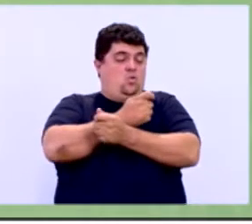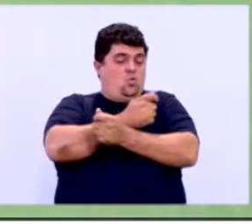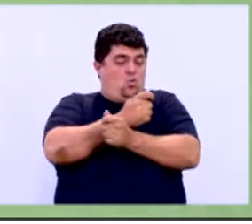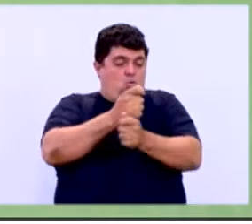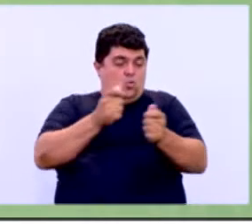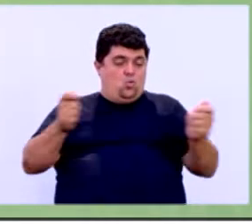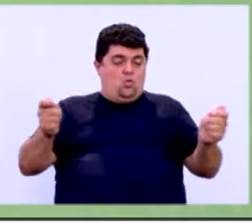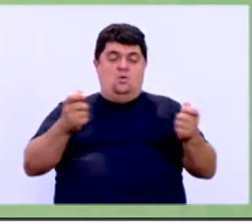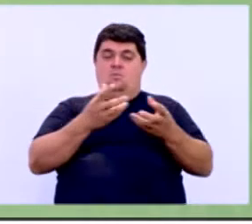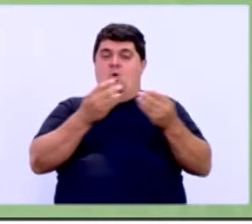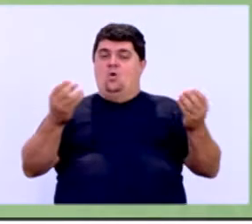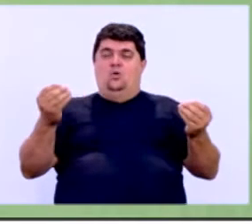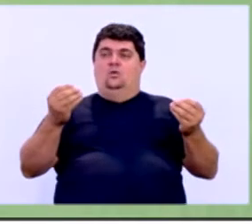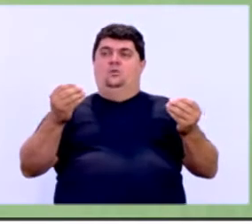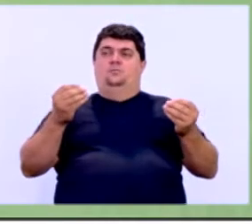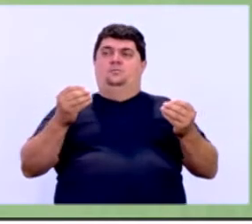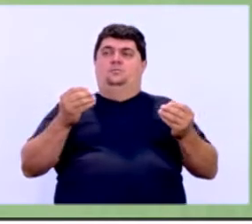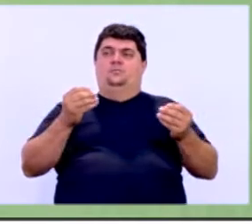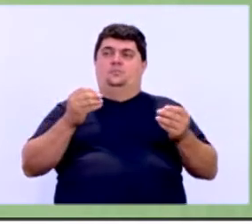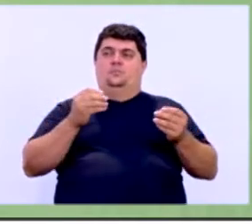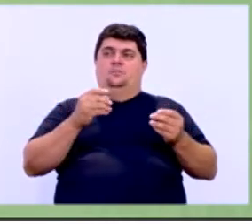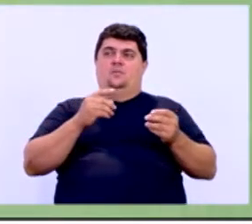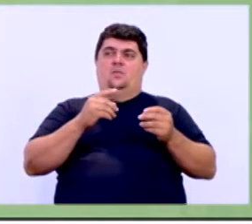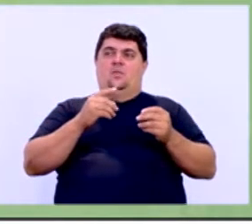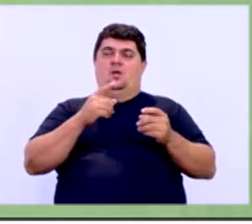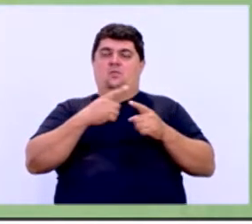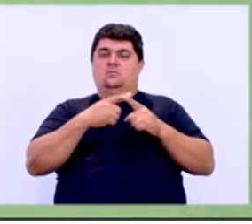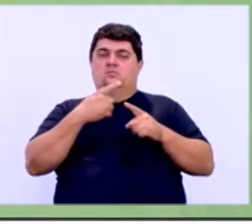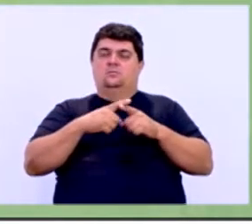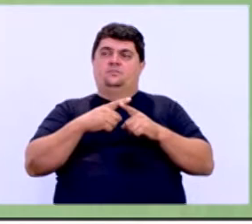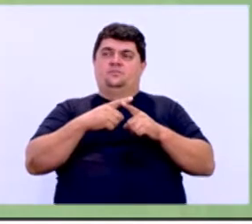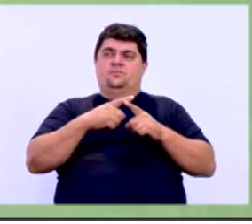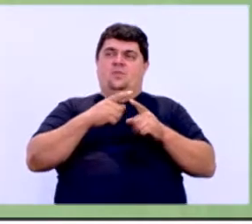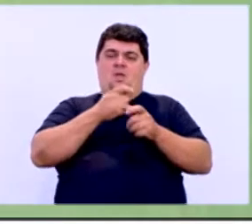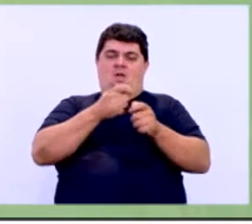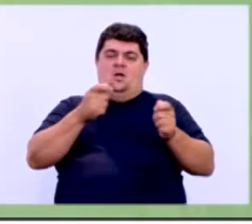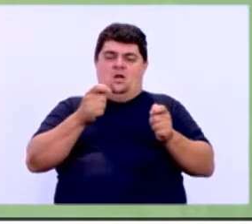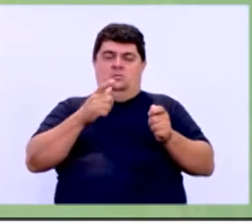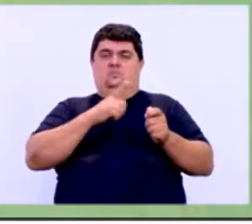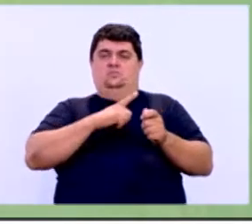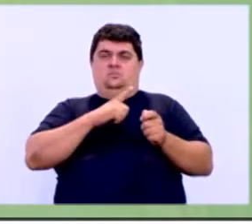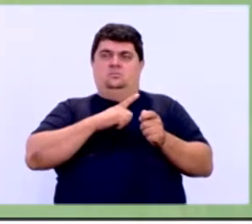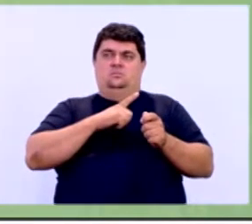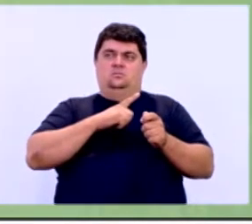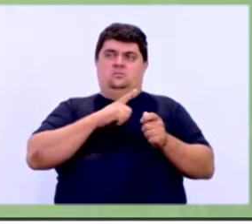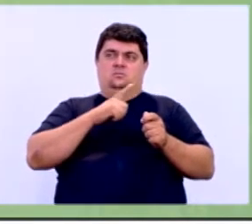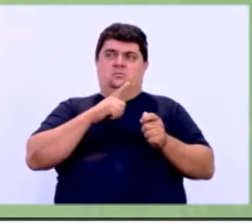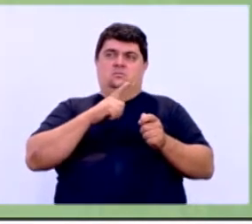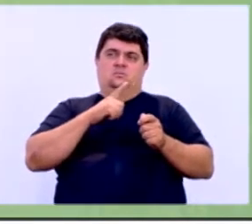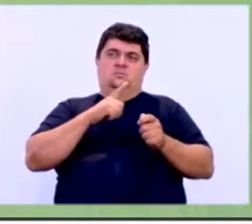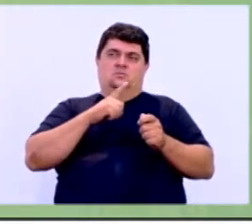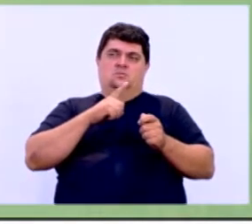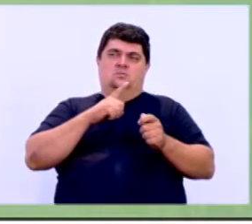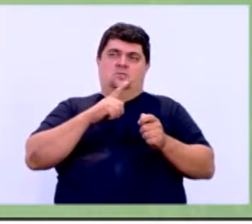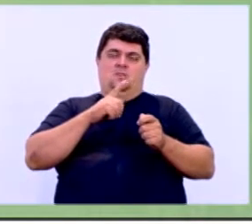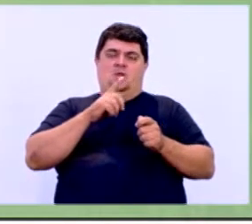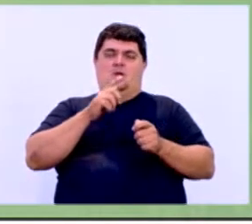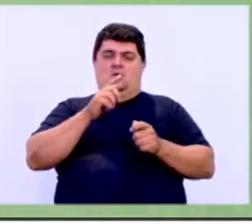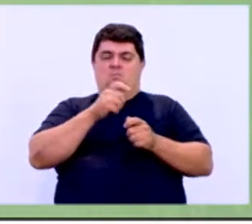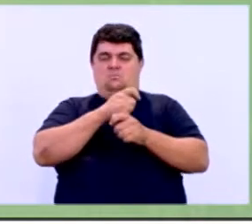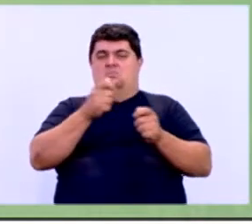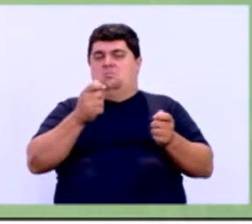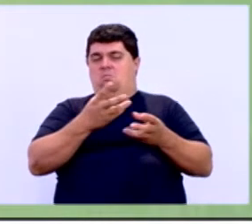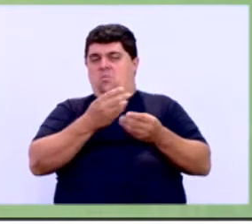dinheiro, né? Esse financiamento de longo prazo, esse gasto de capital, ele gera aí um grande gasto de